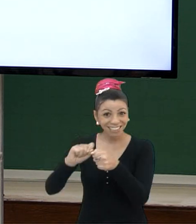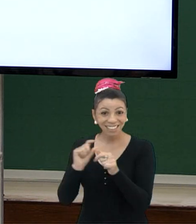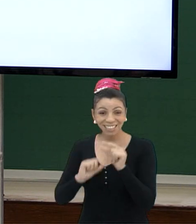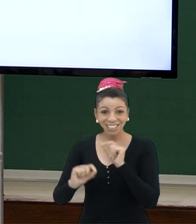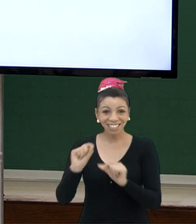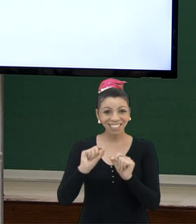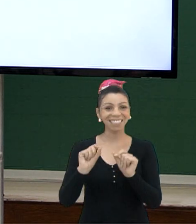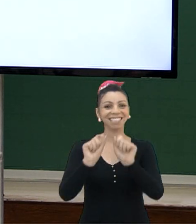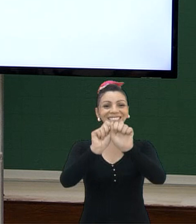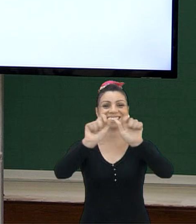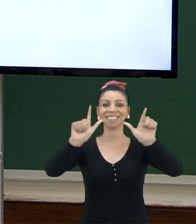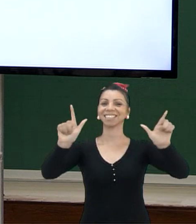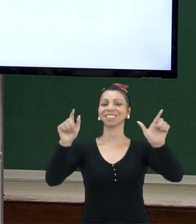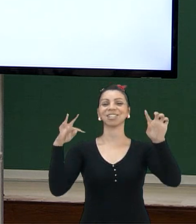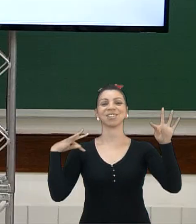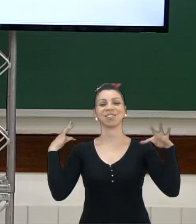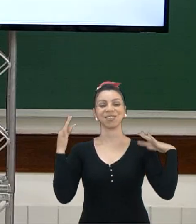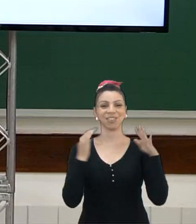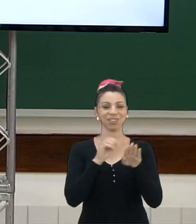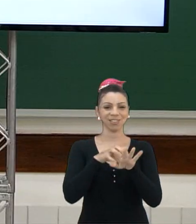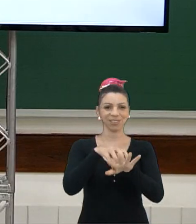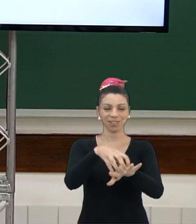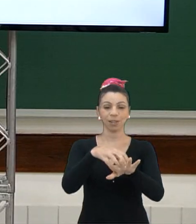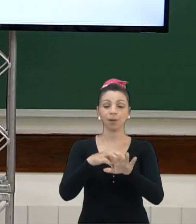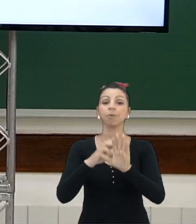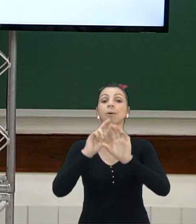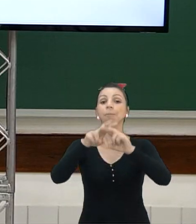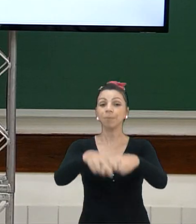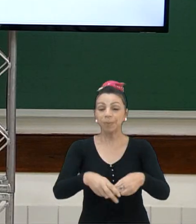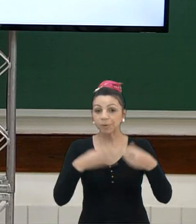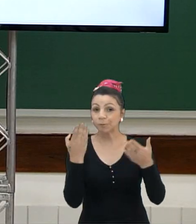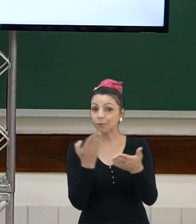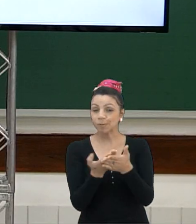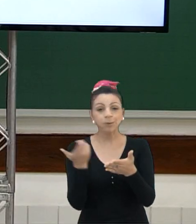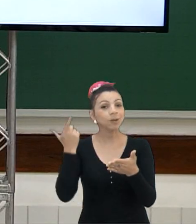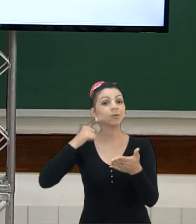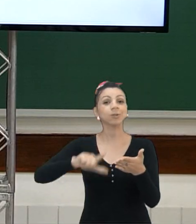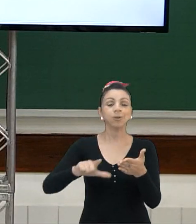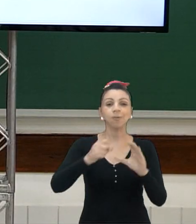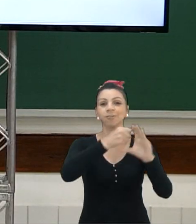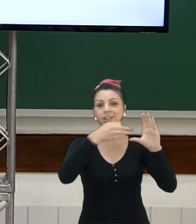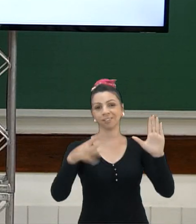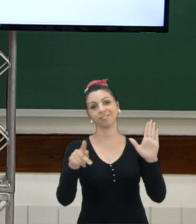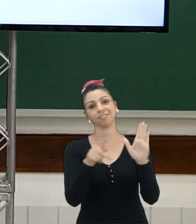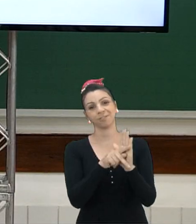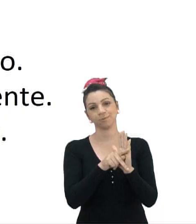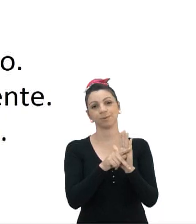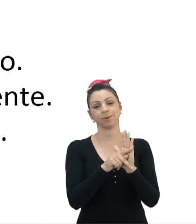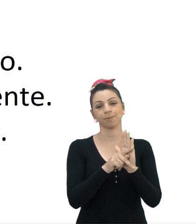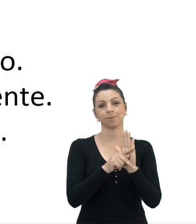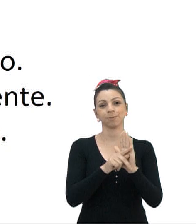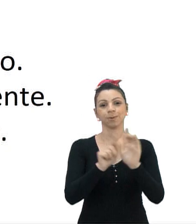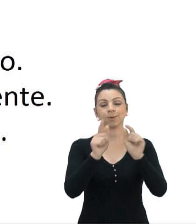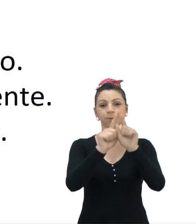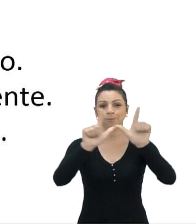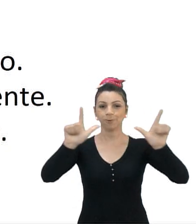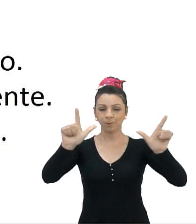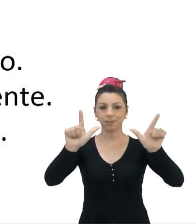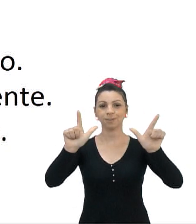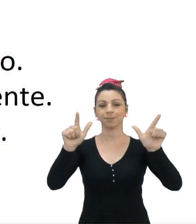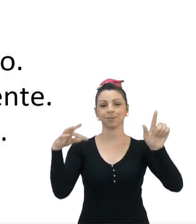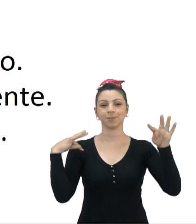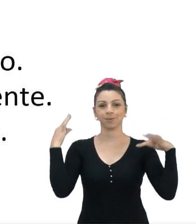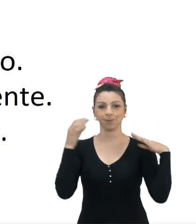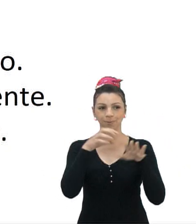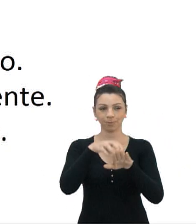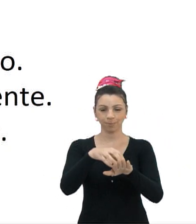Por isso que nós vamos rever tudo sobre essas características. Para a gente começar, lembrando da nossa aula passada,